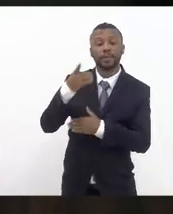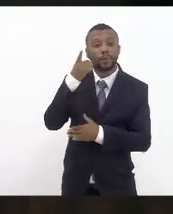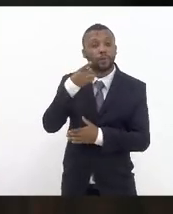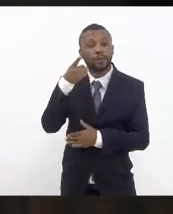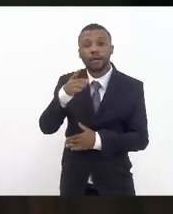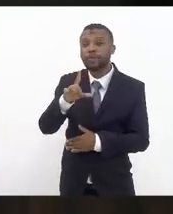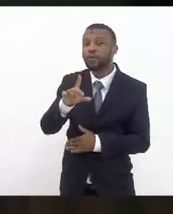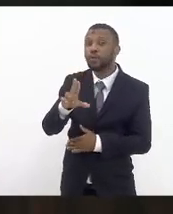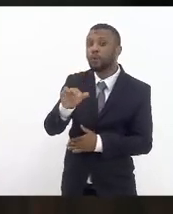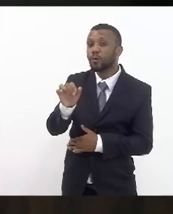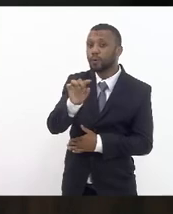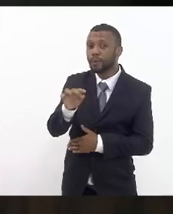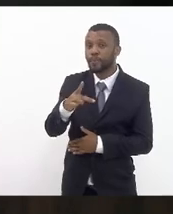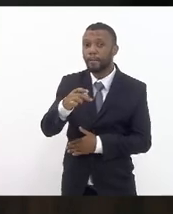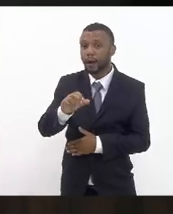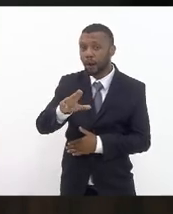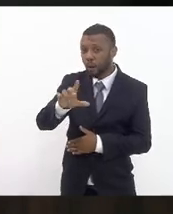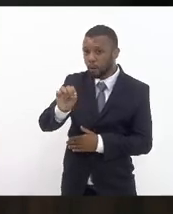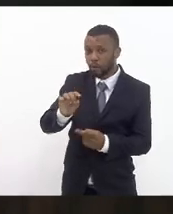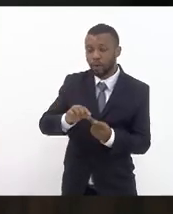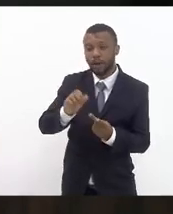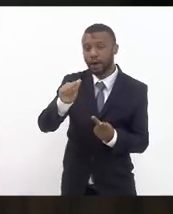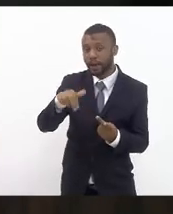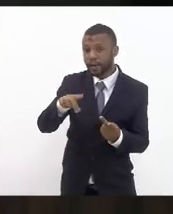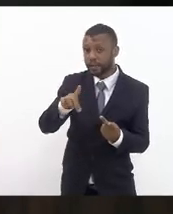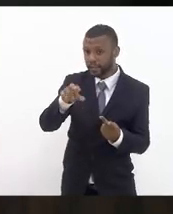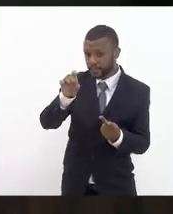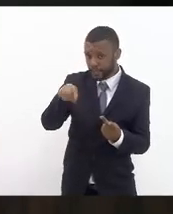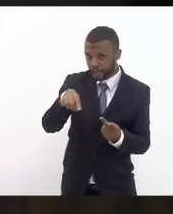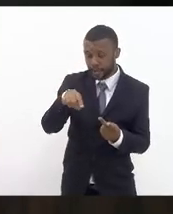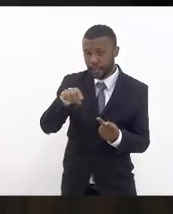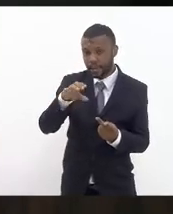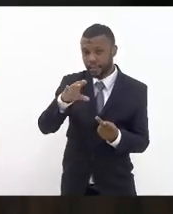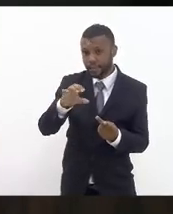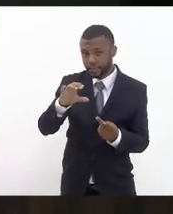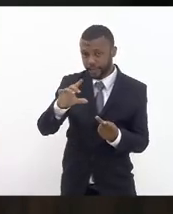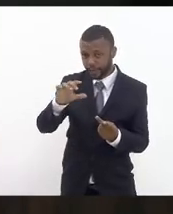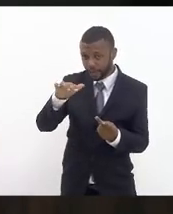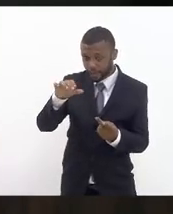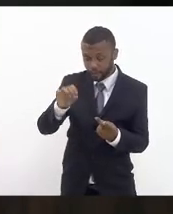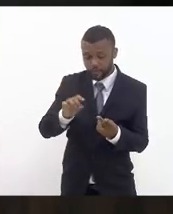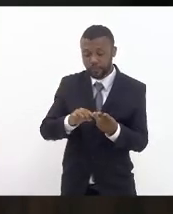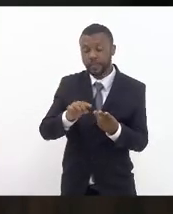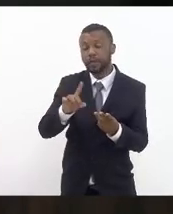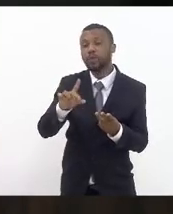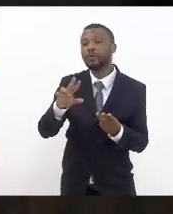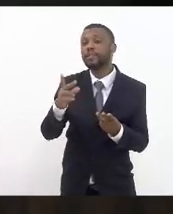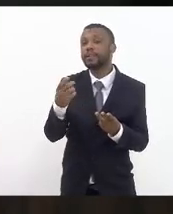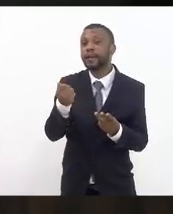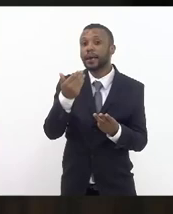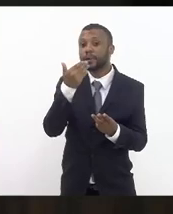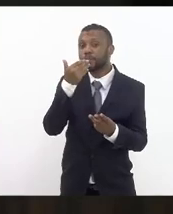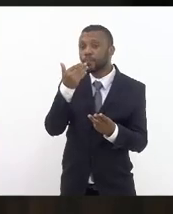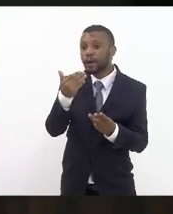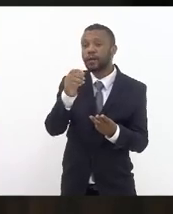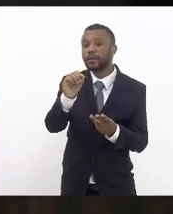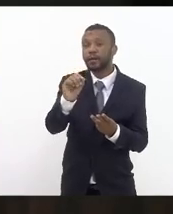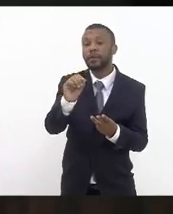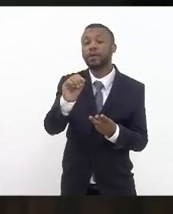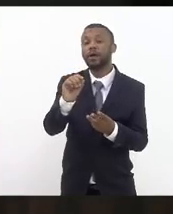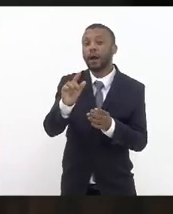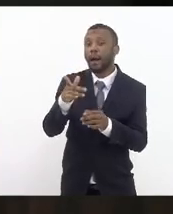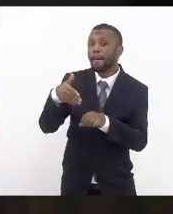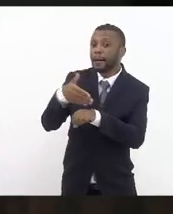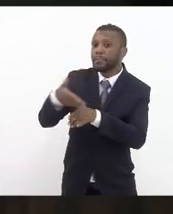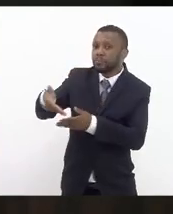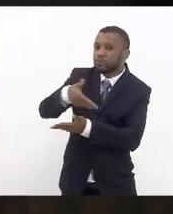Paulo, dos deputados Luiz Paulo, André Siciliano e Lucinha. Dispõe sobre o índice de participação dos municípios e PM em caso de calamidade pública e situação